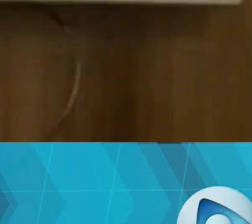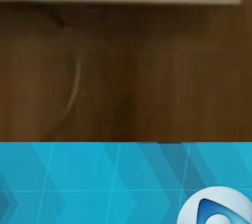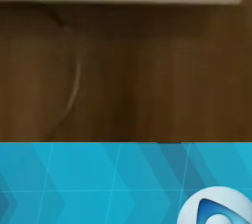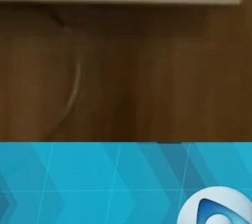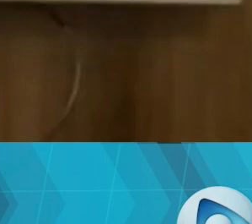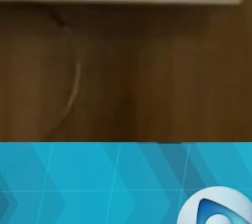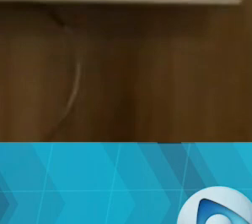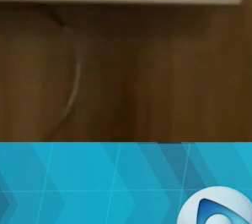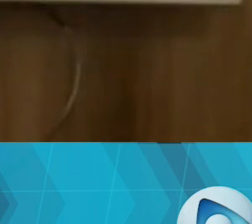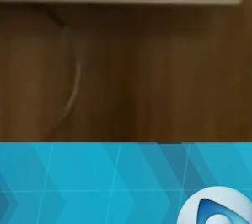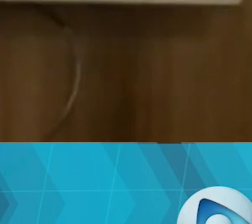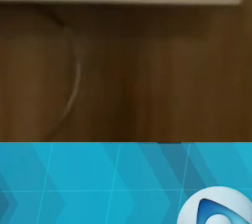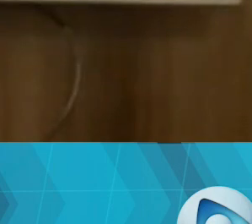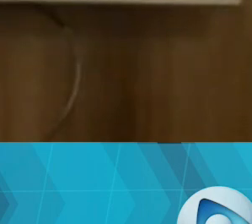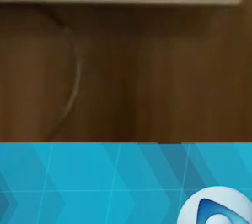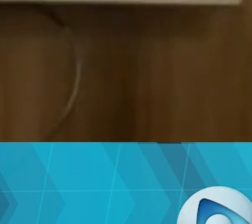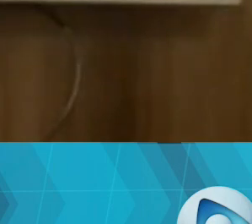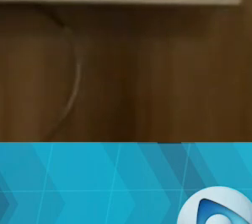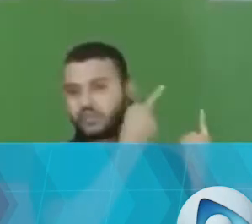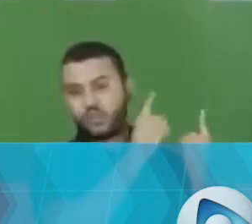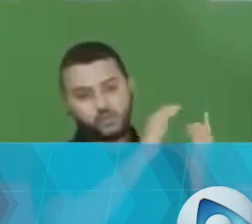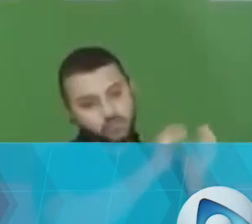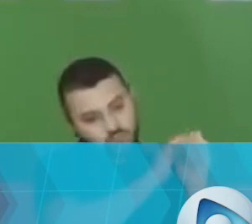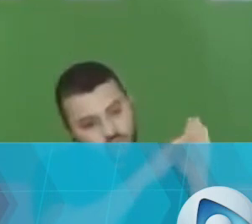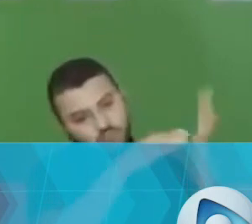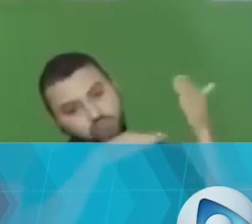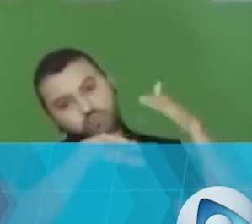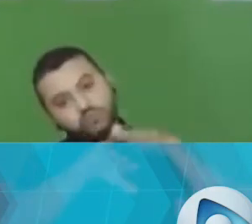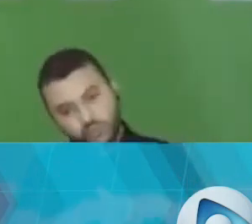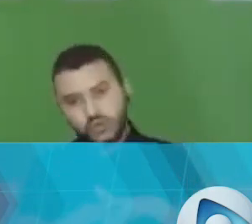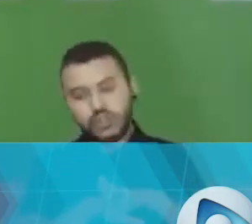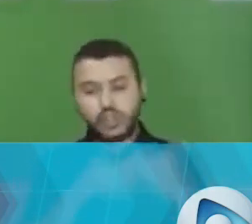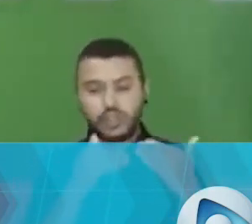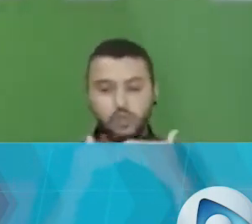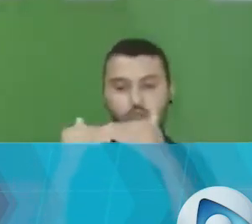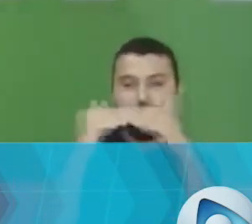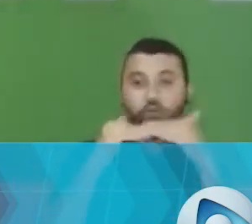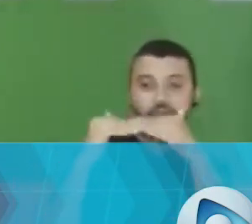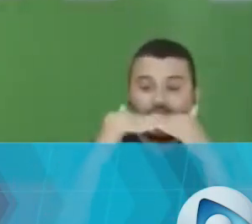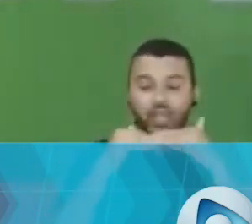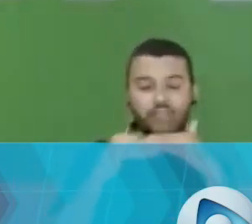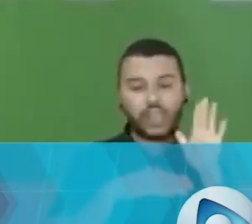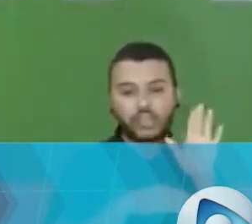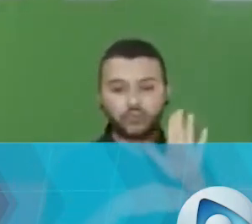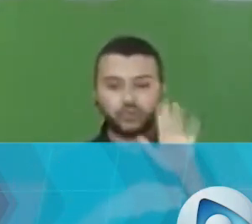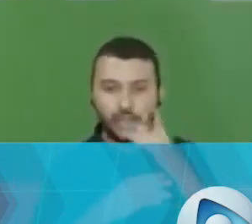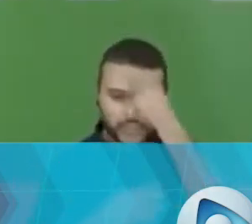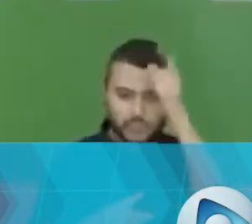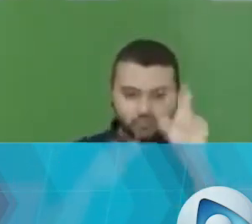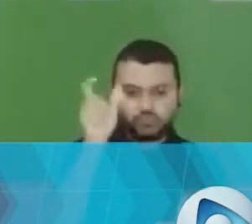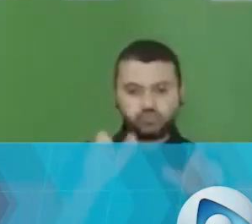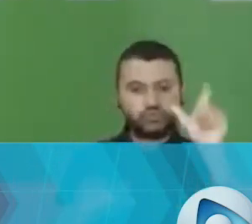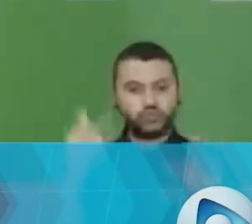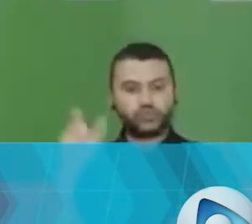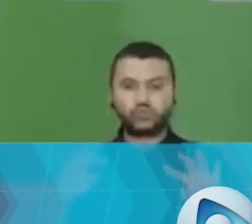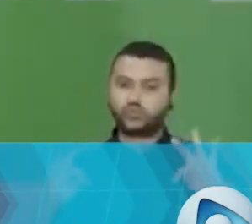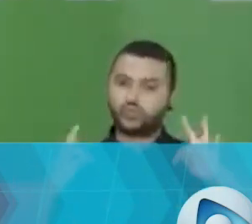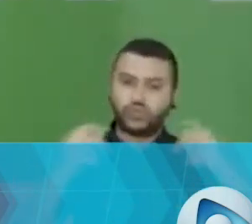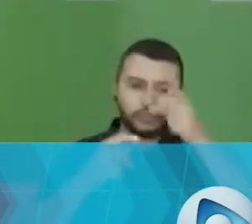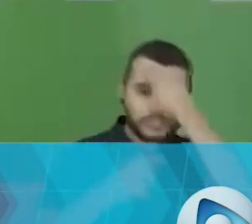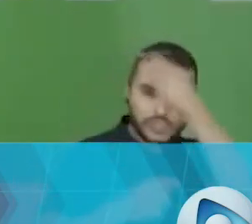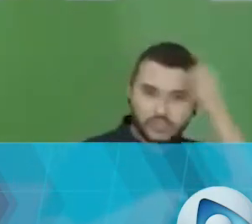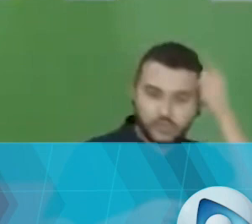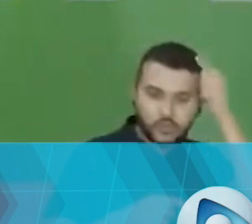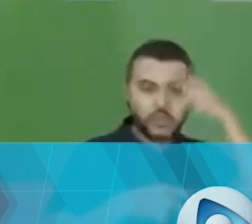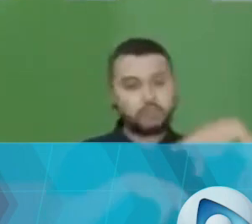diferença entre os candidatos. Um dos estados em que há a expectativa de que ela pode puxar votos de eleitores conservadores para Lula é a